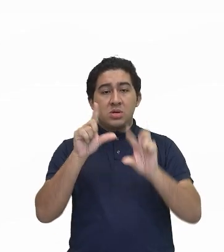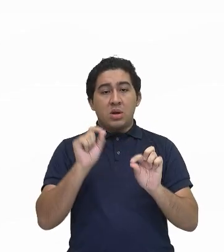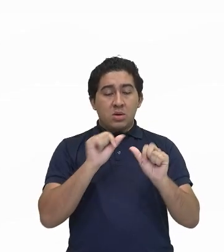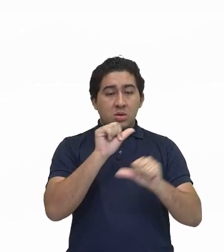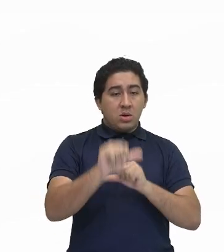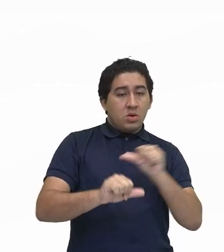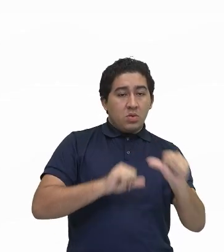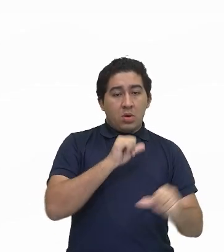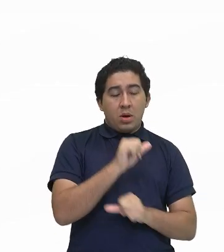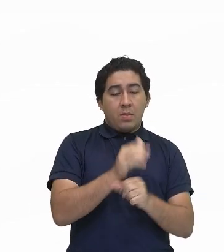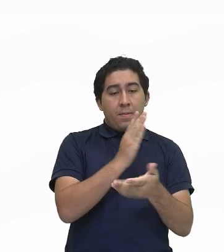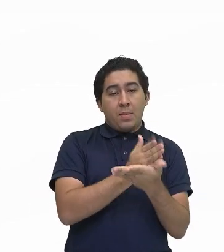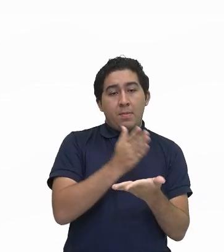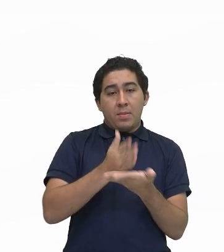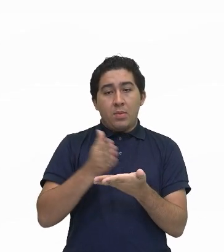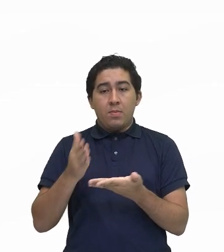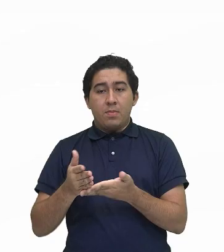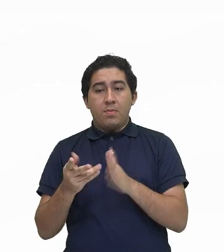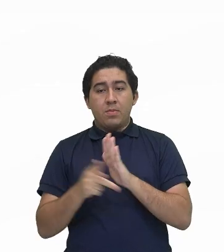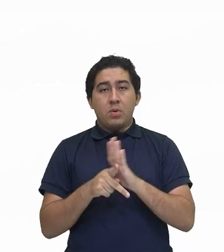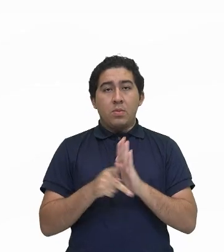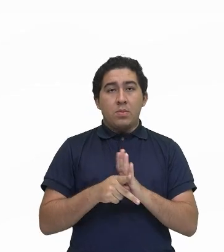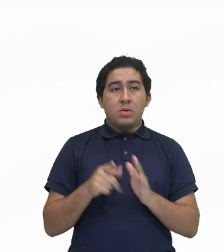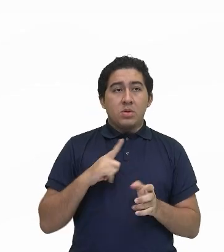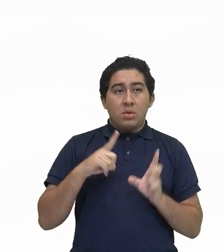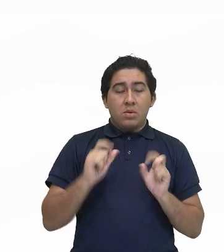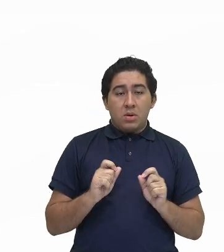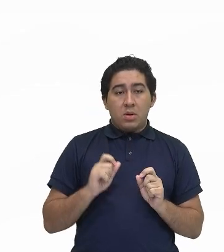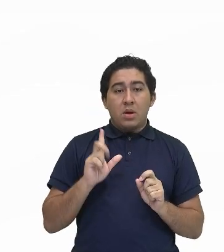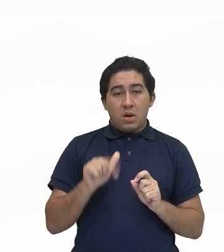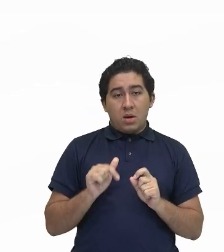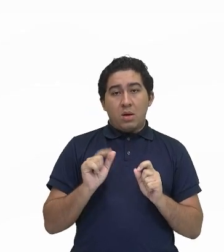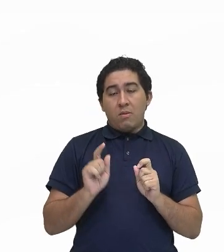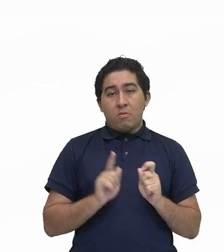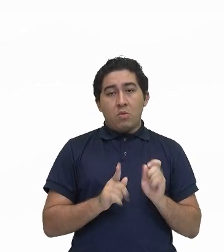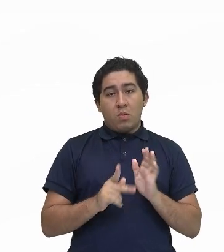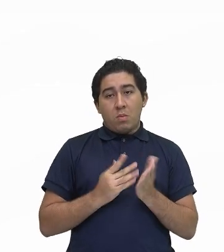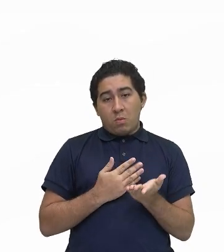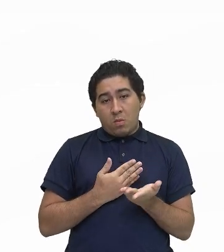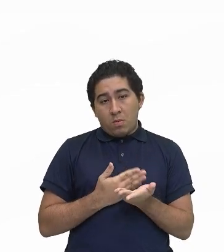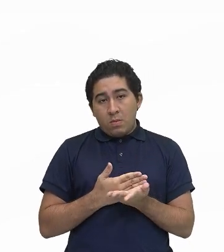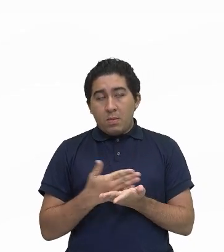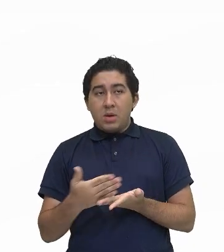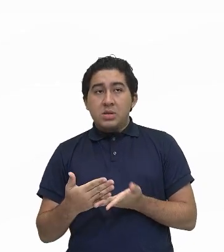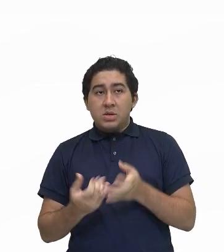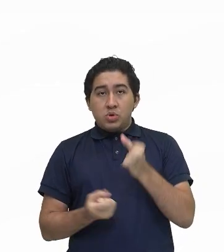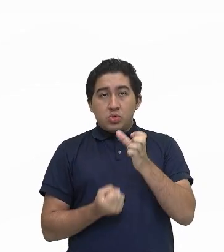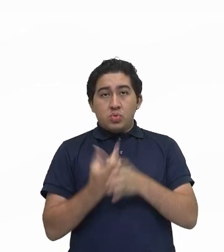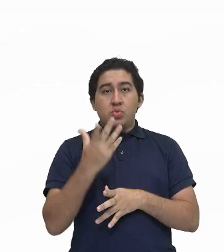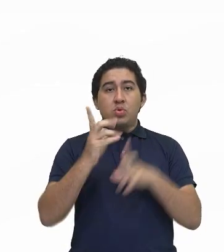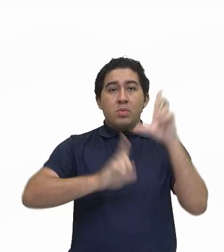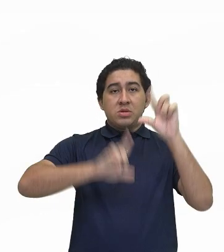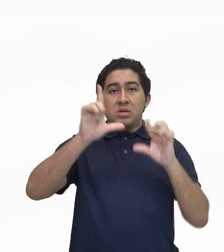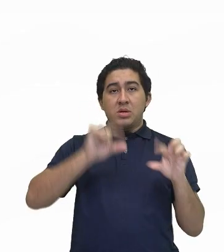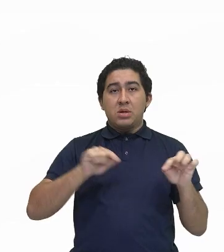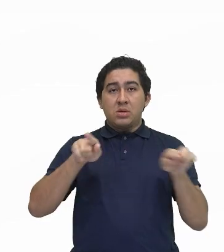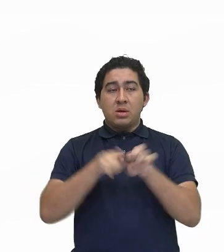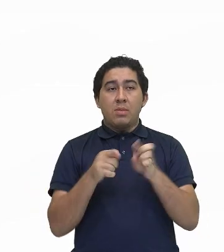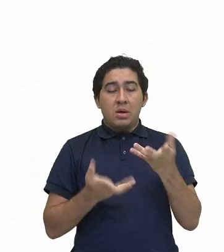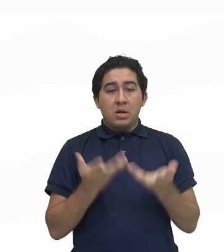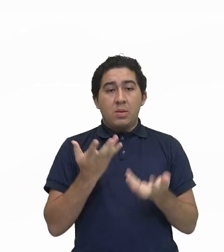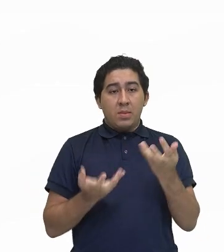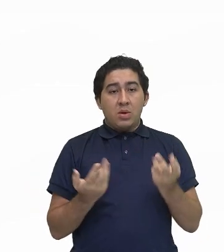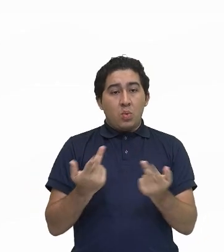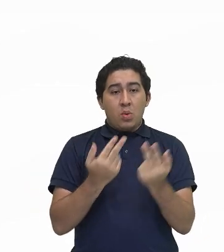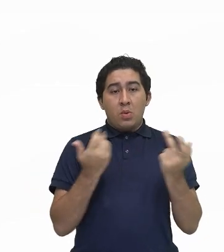fase da sequência principal, há uma fusão nuclear, se inicia, aí nasce uma estrela estável, como você